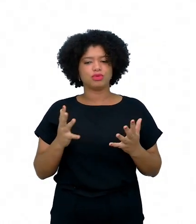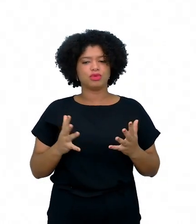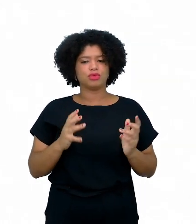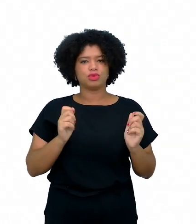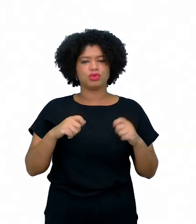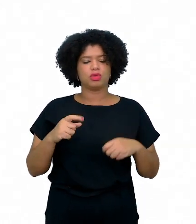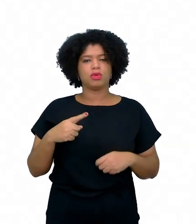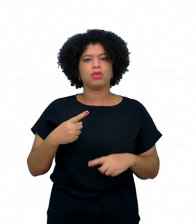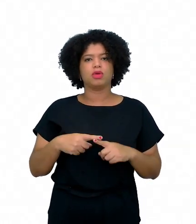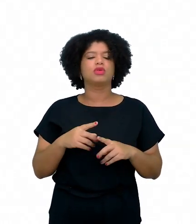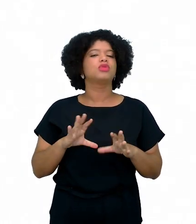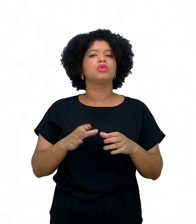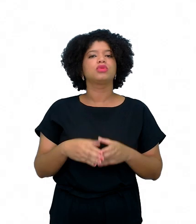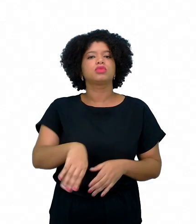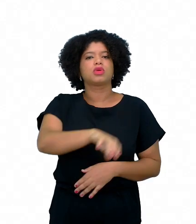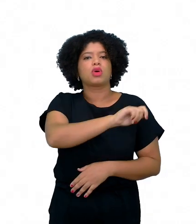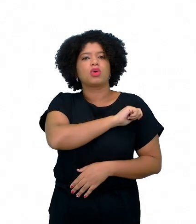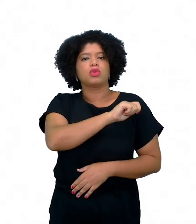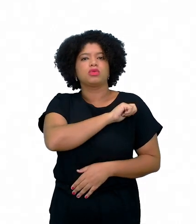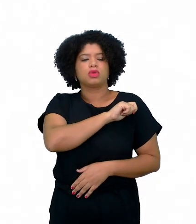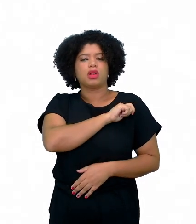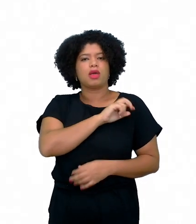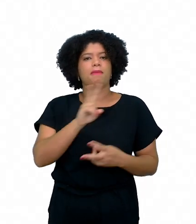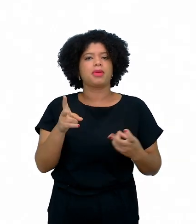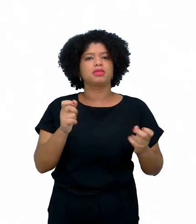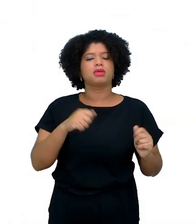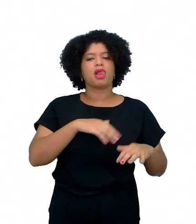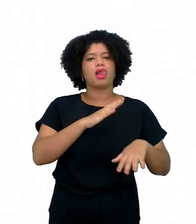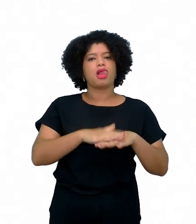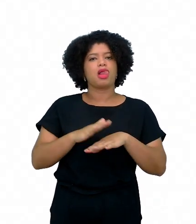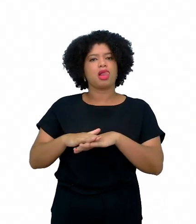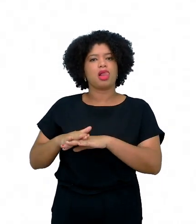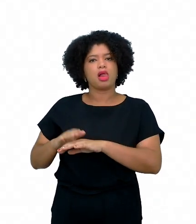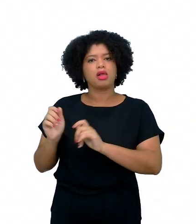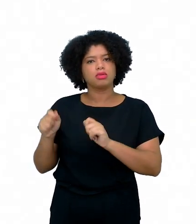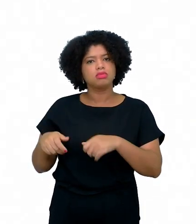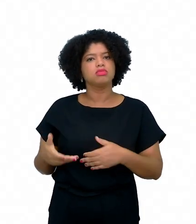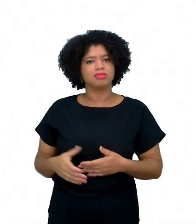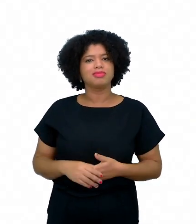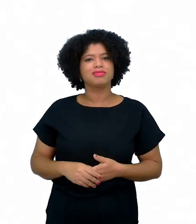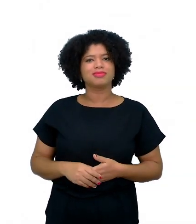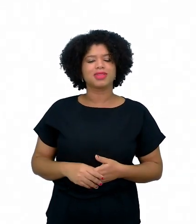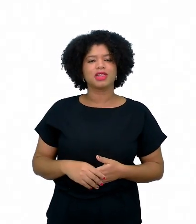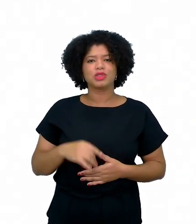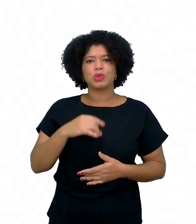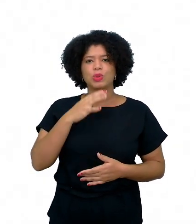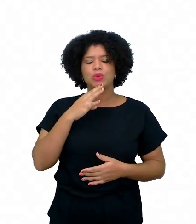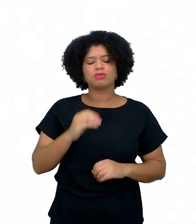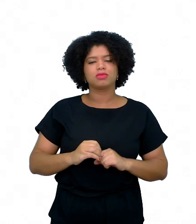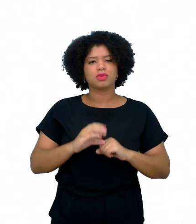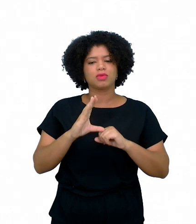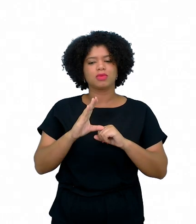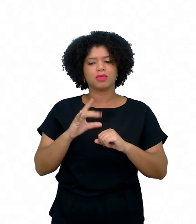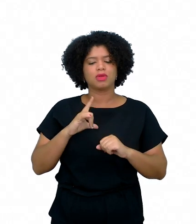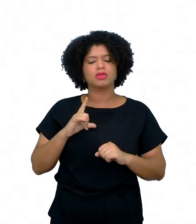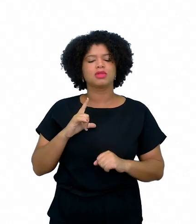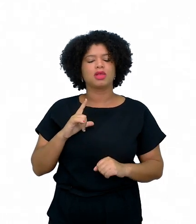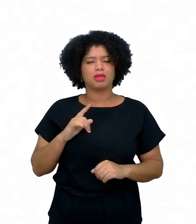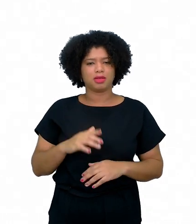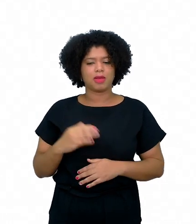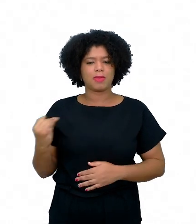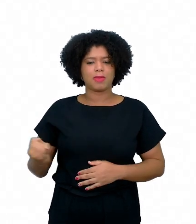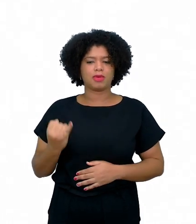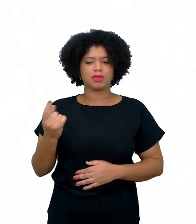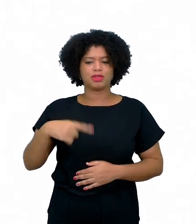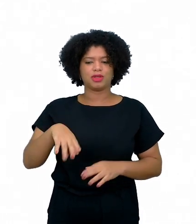né, quando os estudantes, eles se veem produtores, né, de conhecimento, né, eu acho que isso